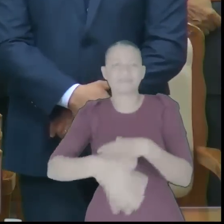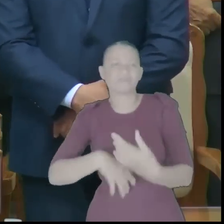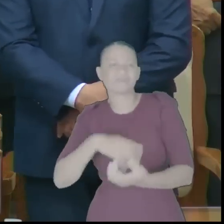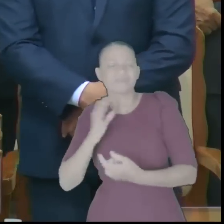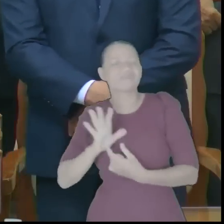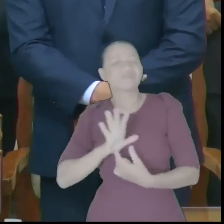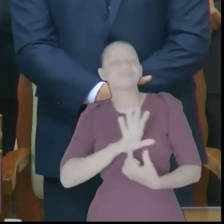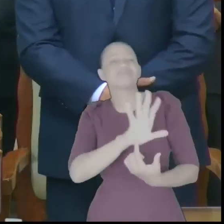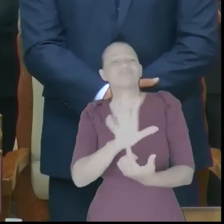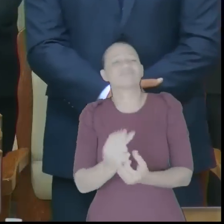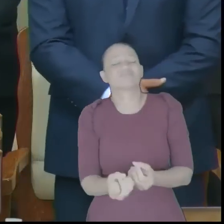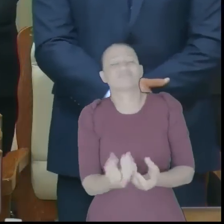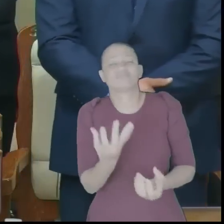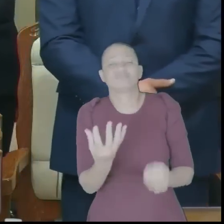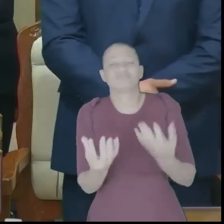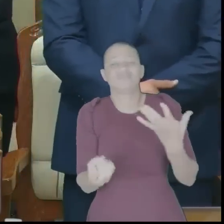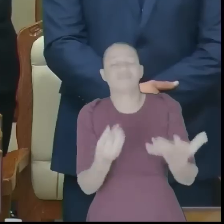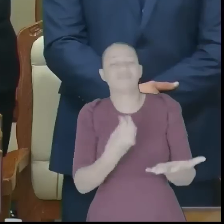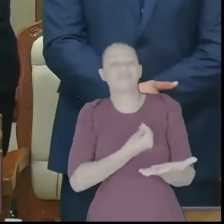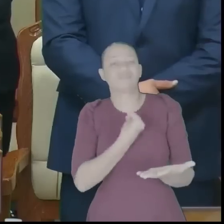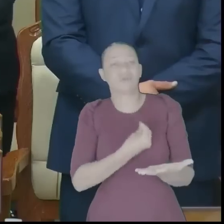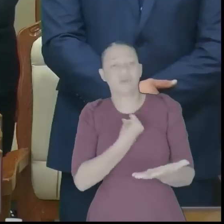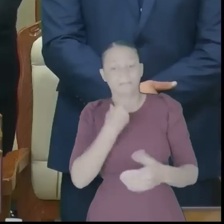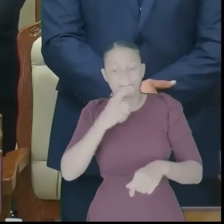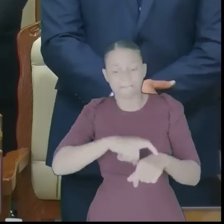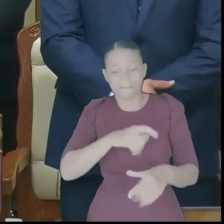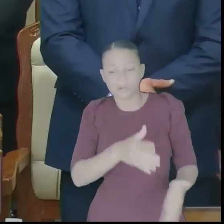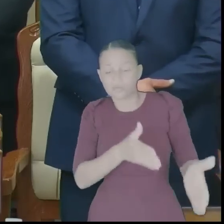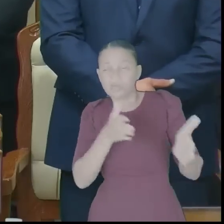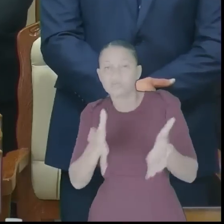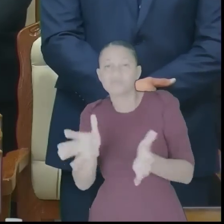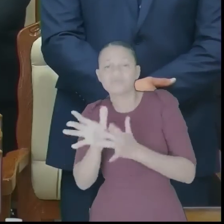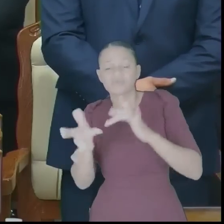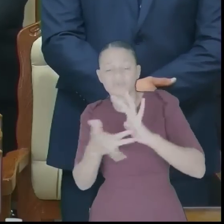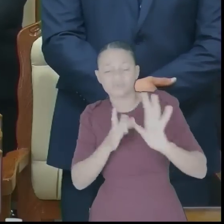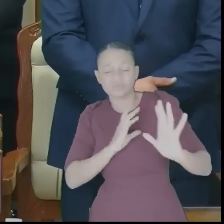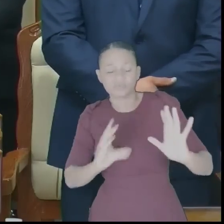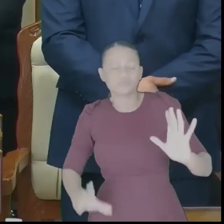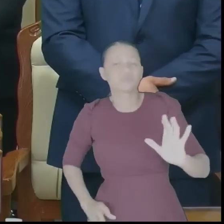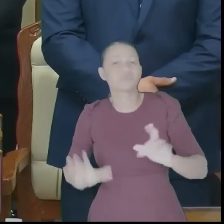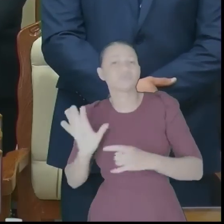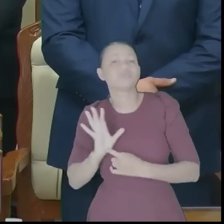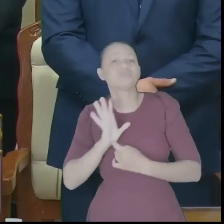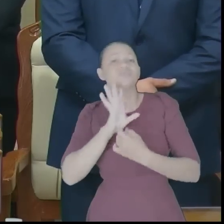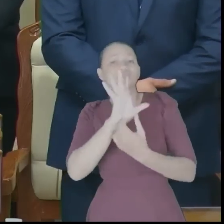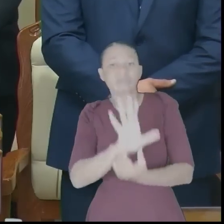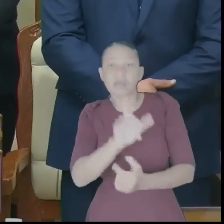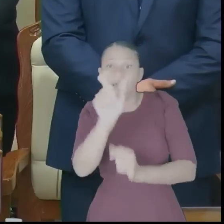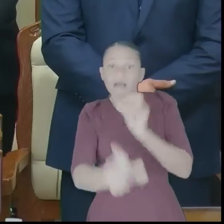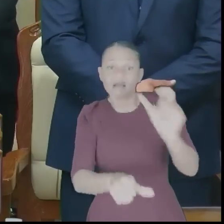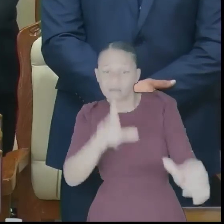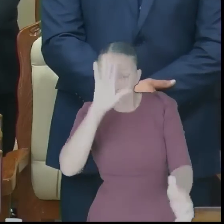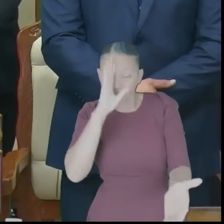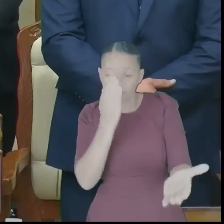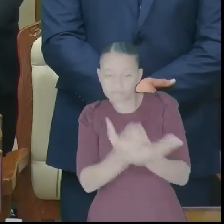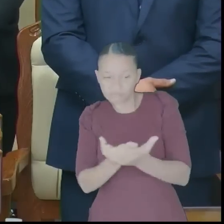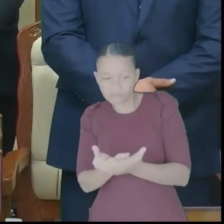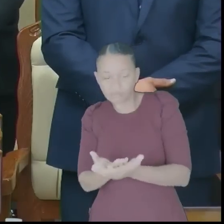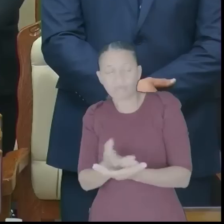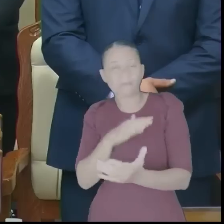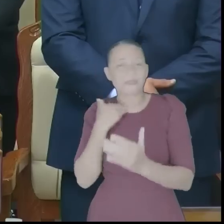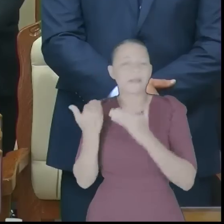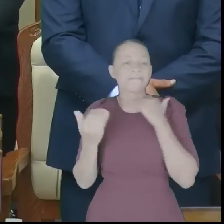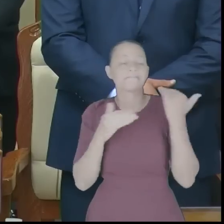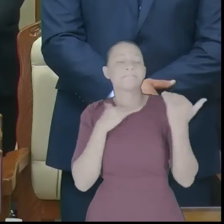vida. A partir do momento que Cristo se manifesta, ele disse: aquele que crê em mim, ainda que esteja